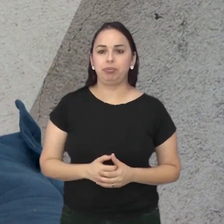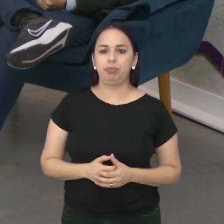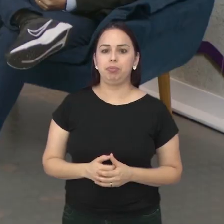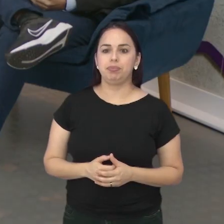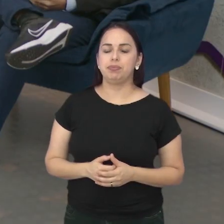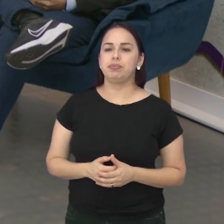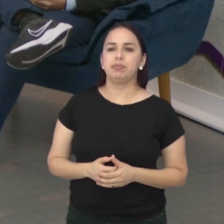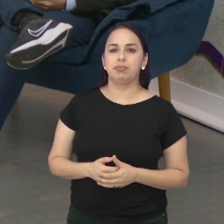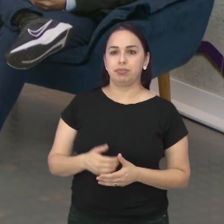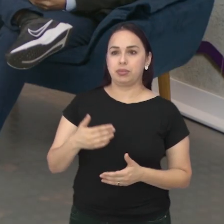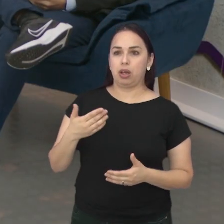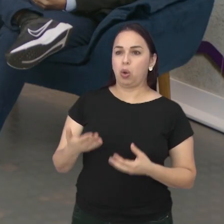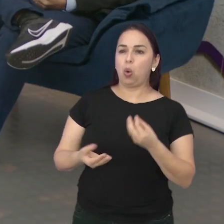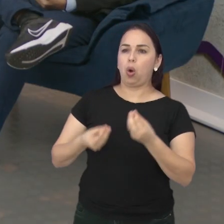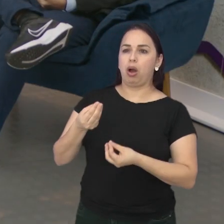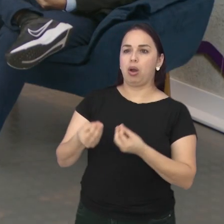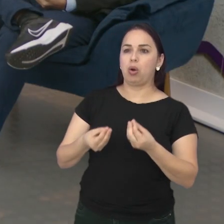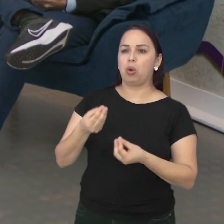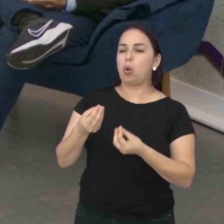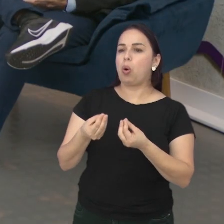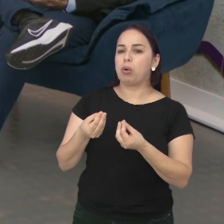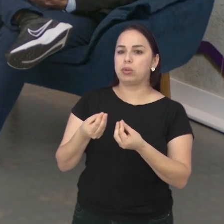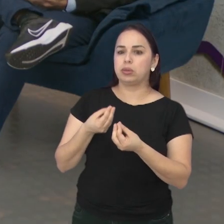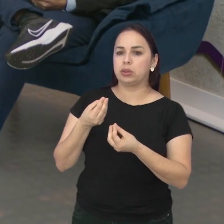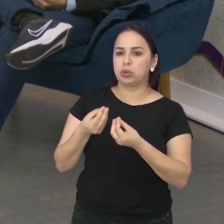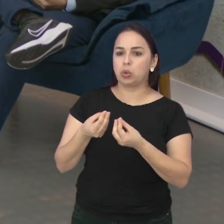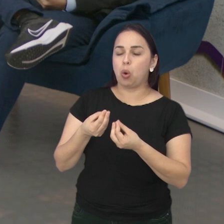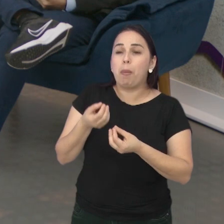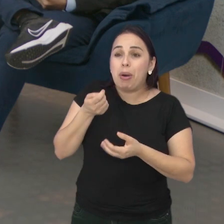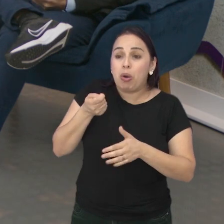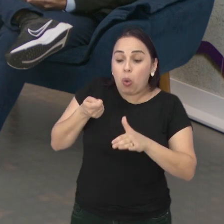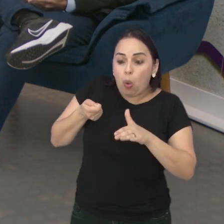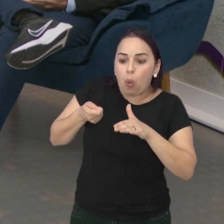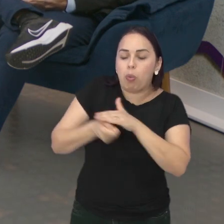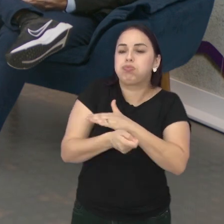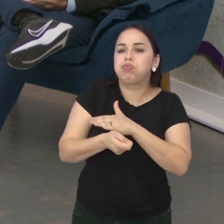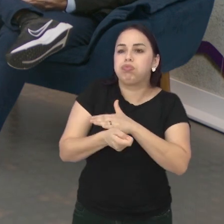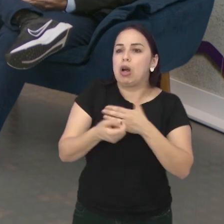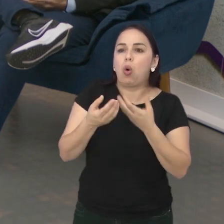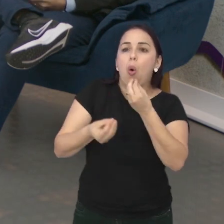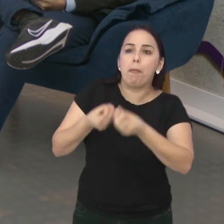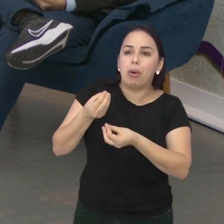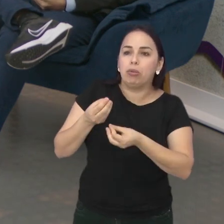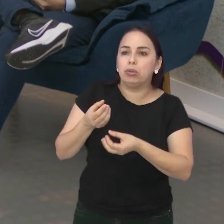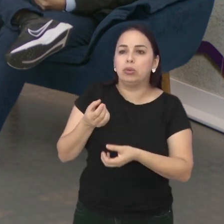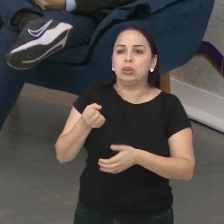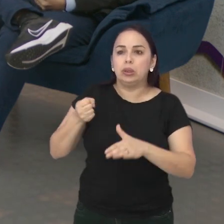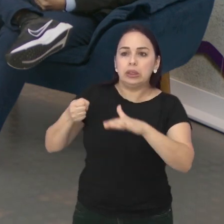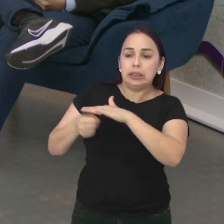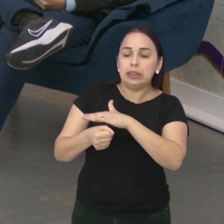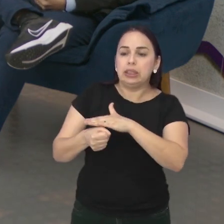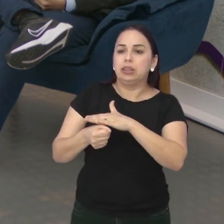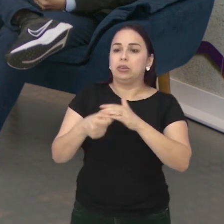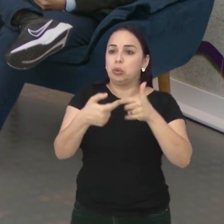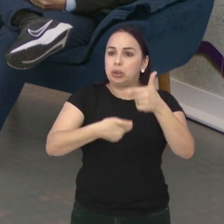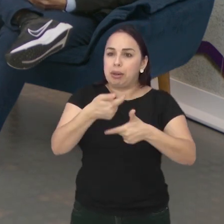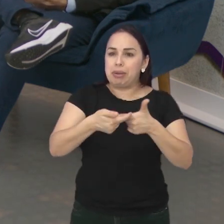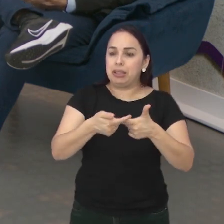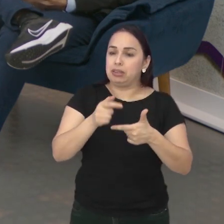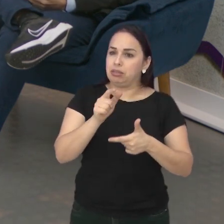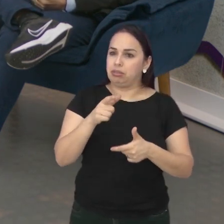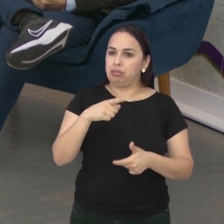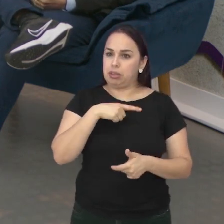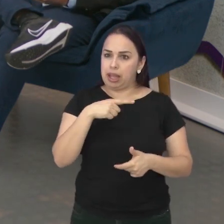né? E como que funciona o ingresso, né, para ingressar no mercado de trabalho? Existem